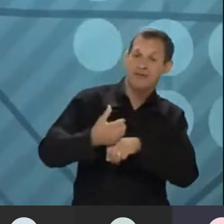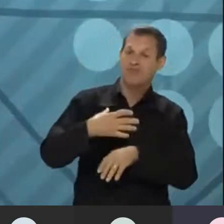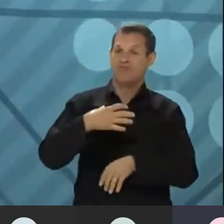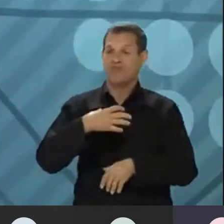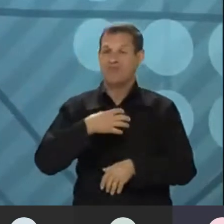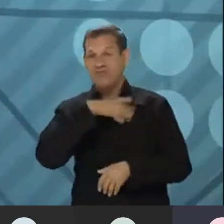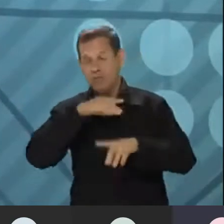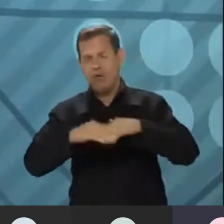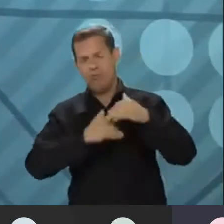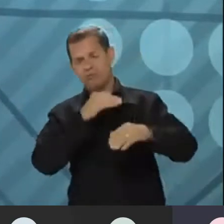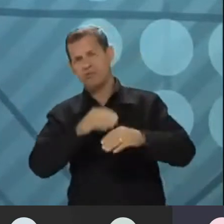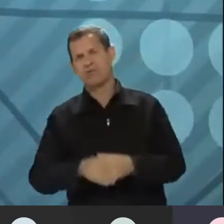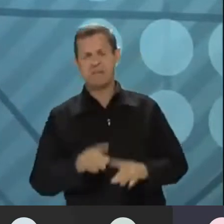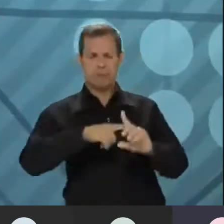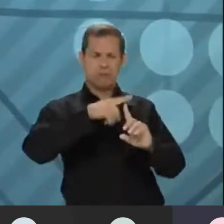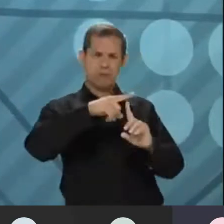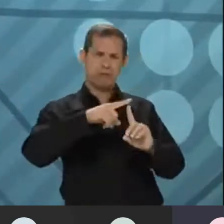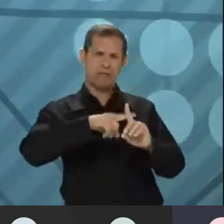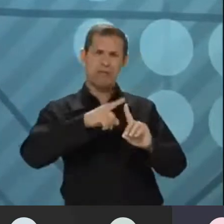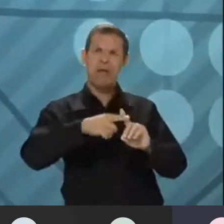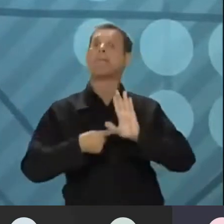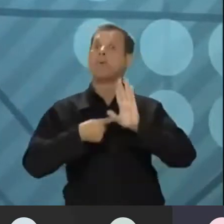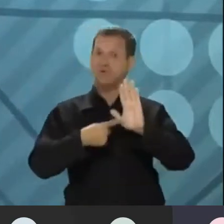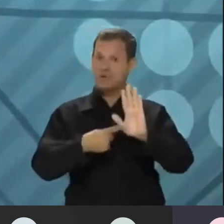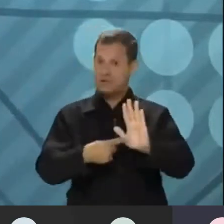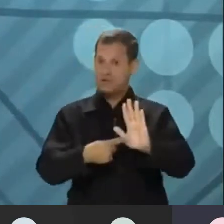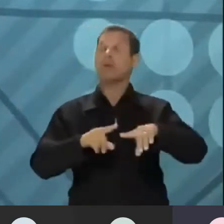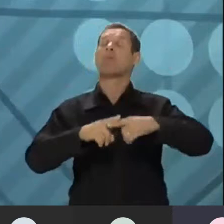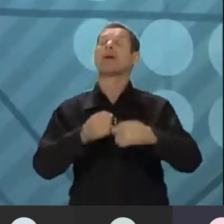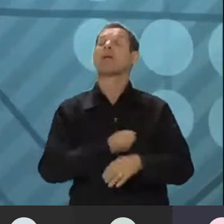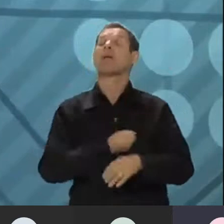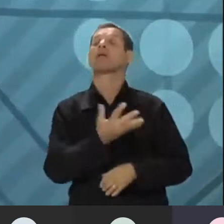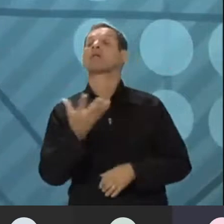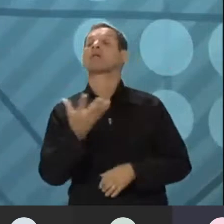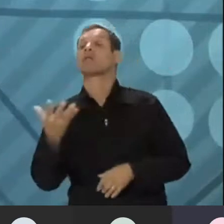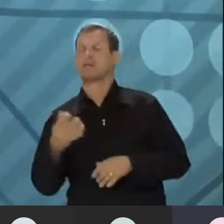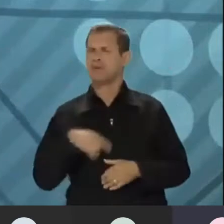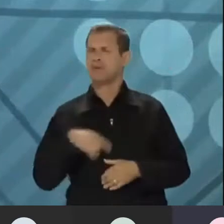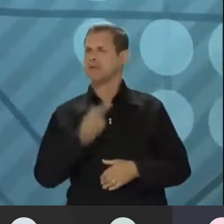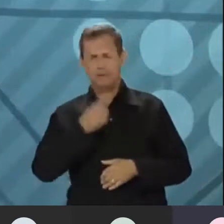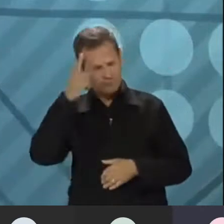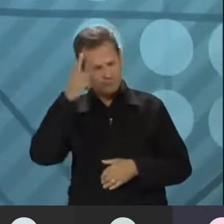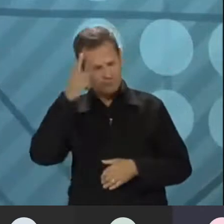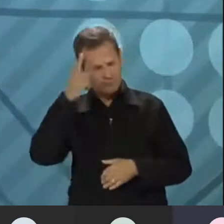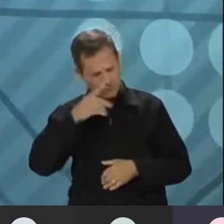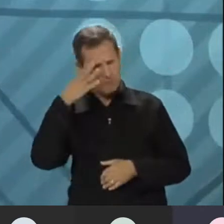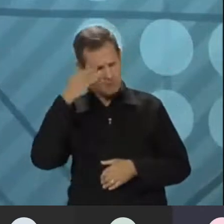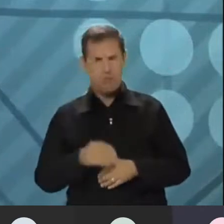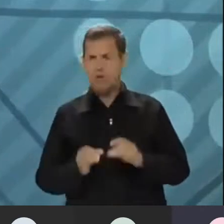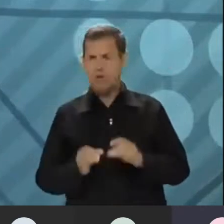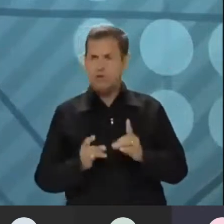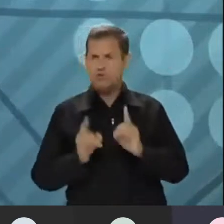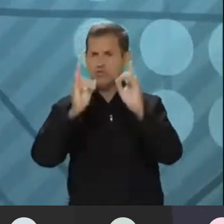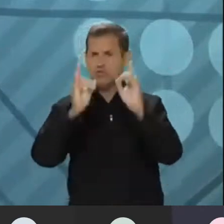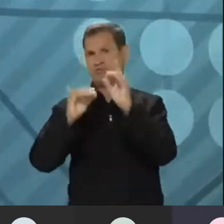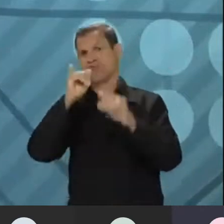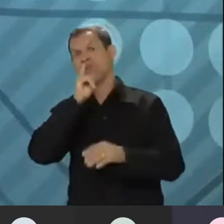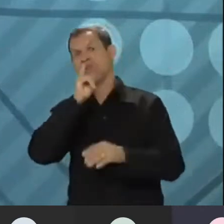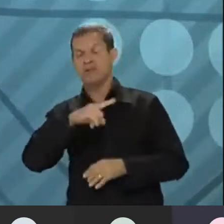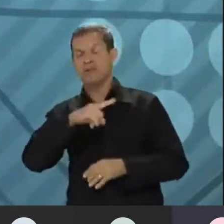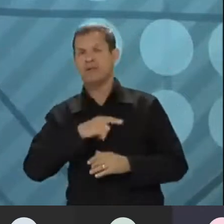não. O desempenho térmico já é algo mensurável, tá? É algo quantitativo, que a gente consegue saber se uma edificação,